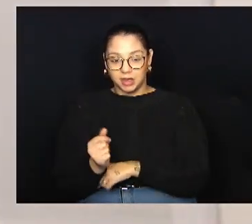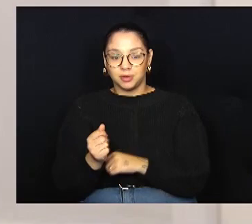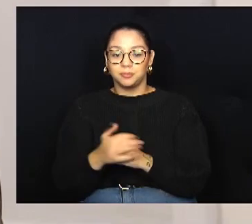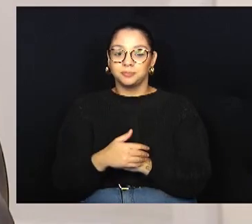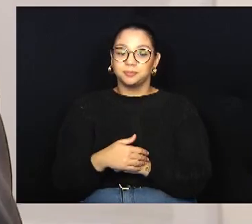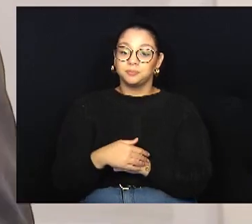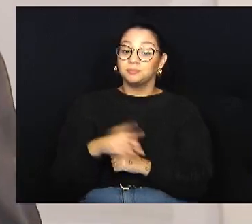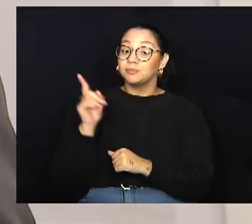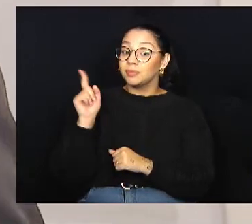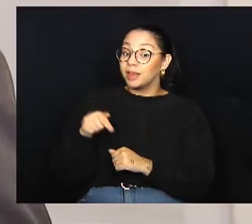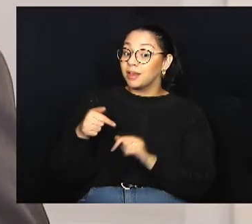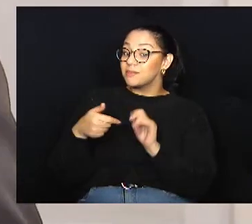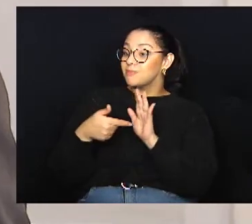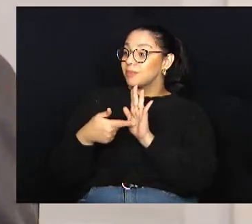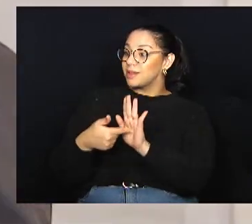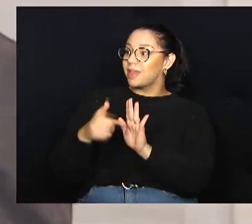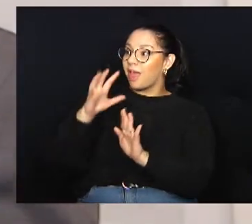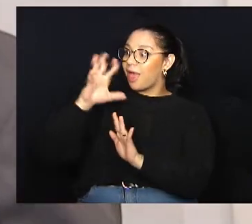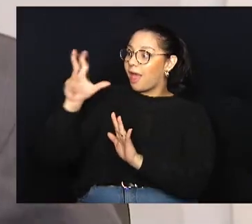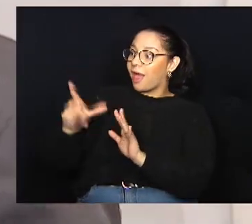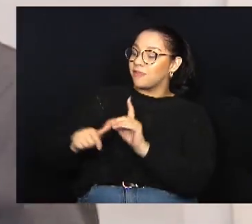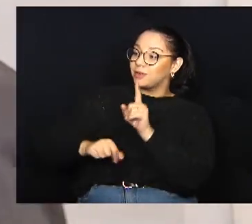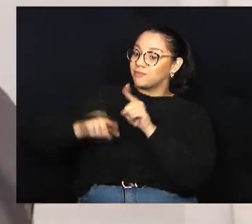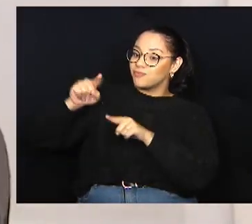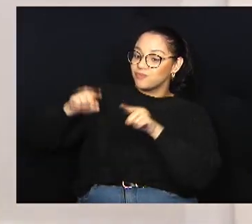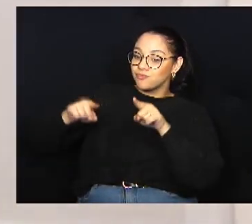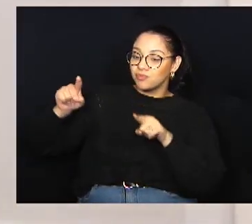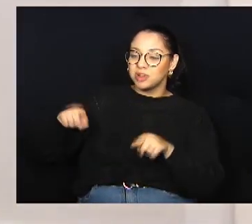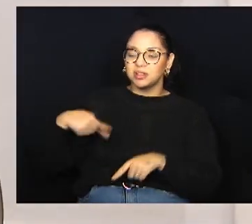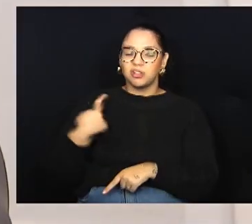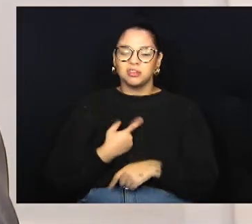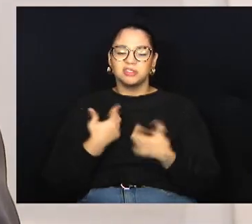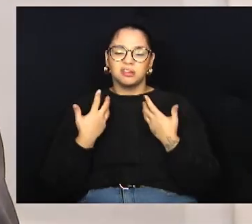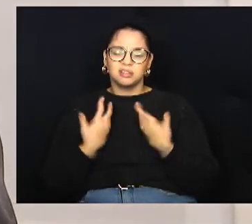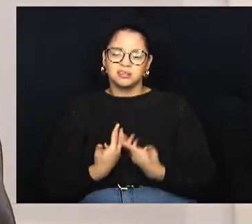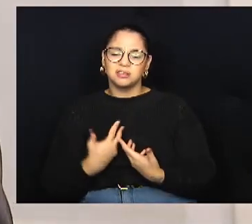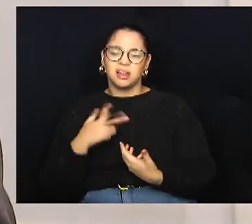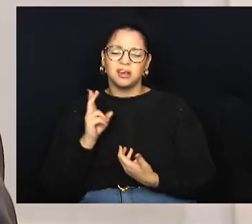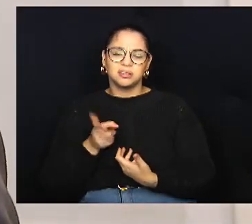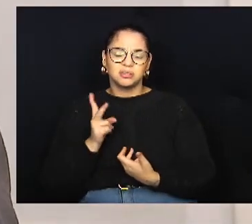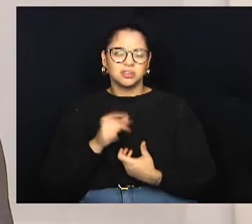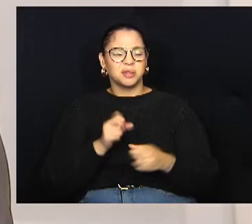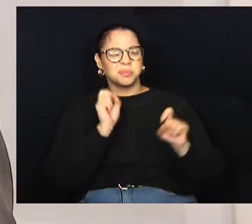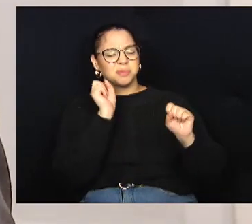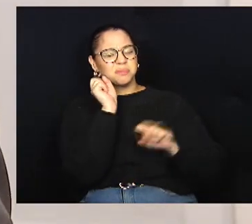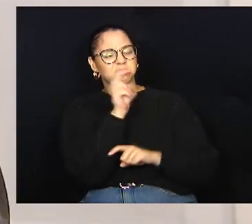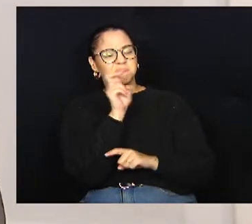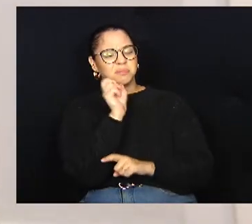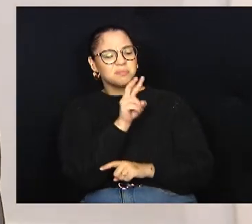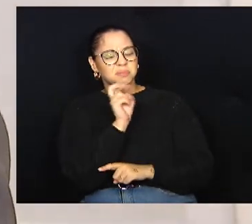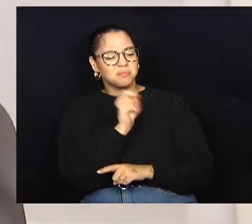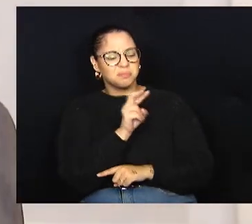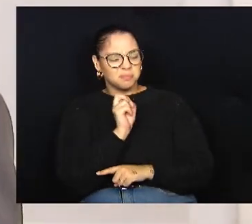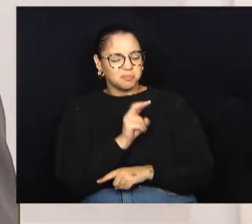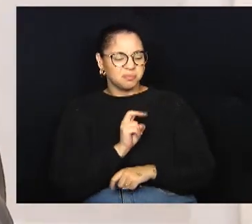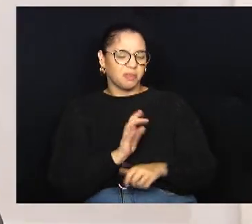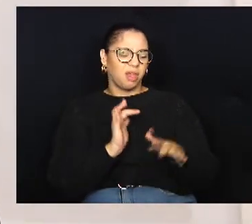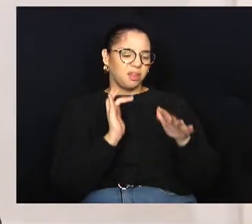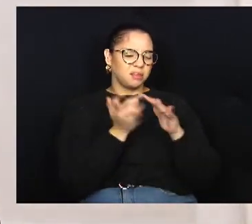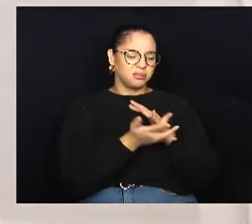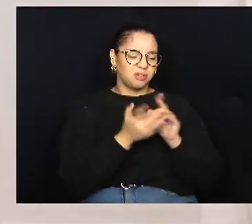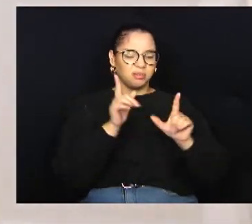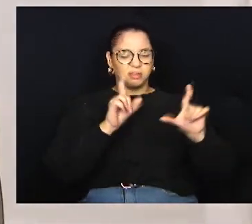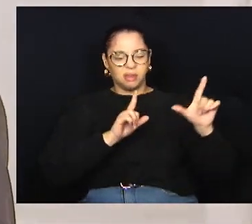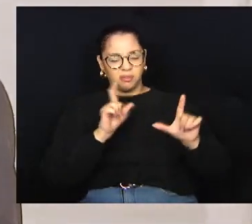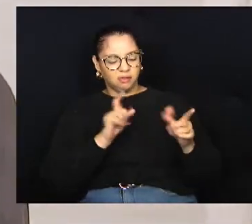mostrar a pujança da África. Nós estamos cansados de ver nas redes sociais, na TV, matérias